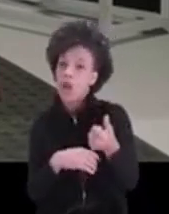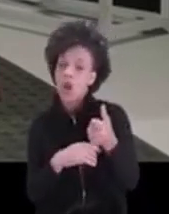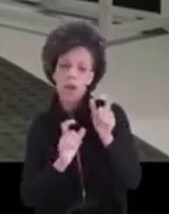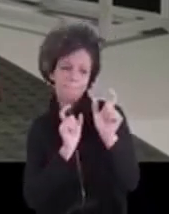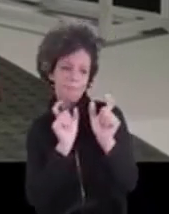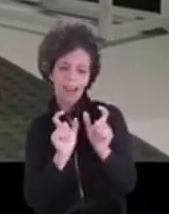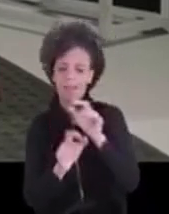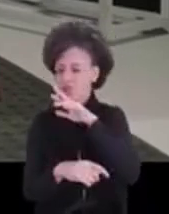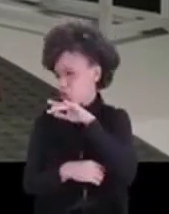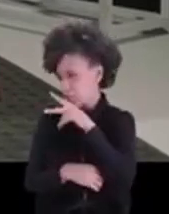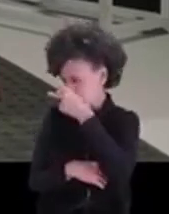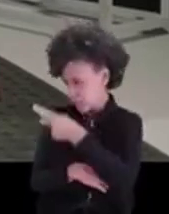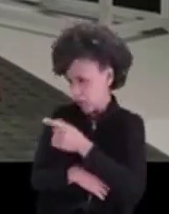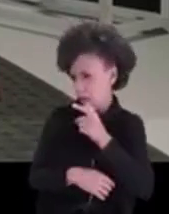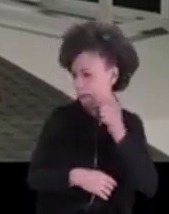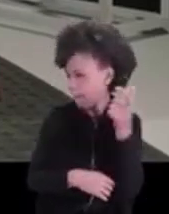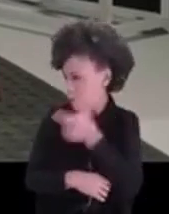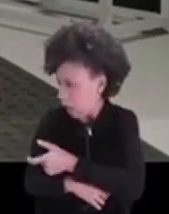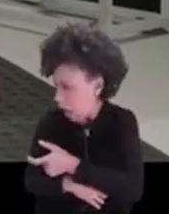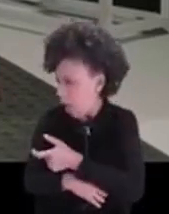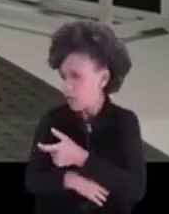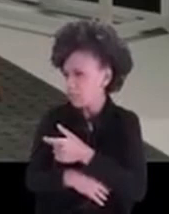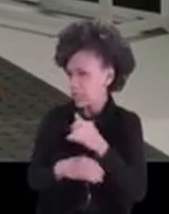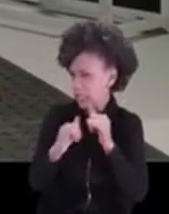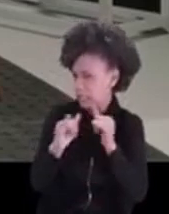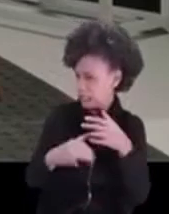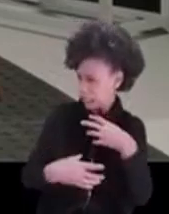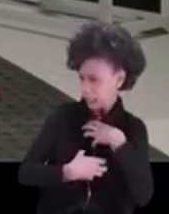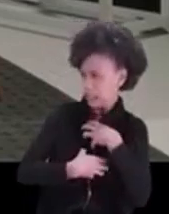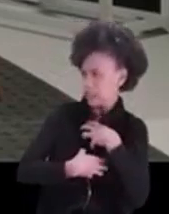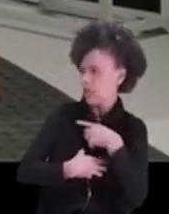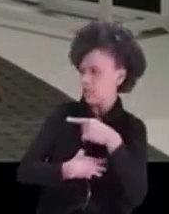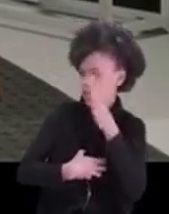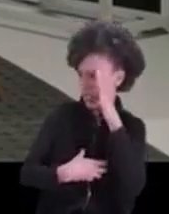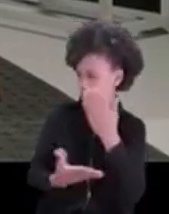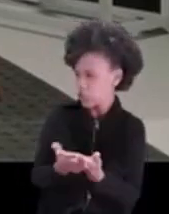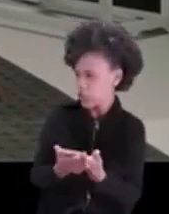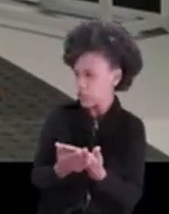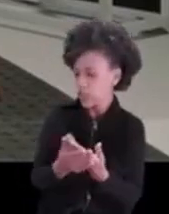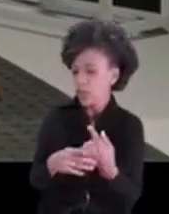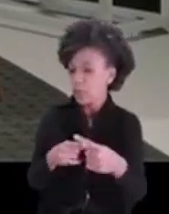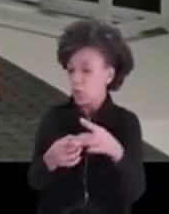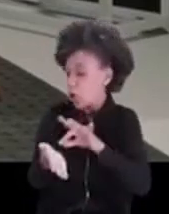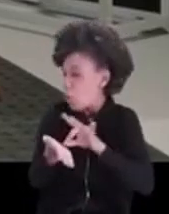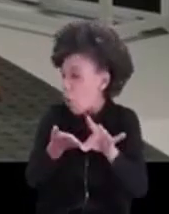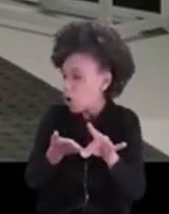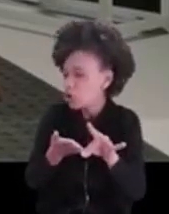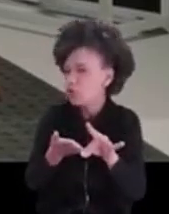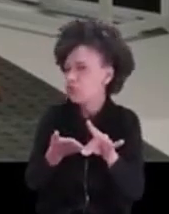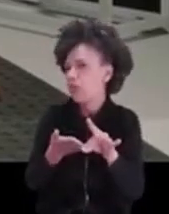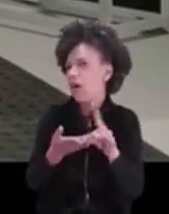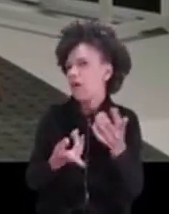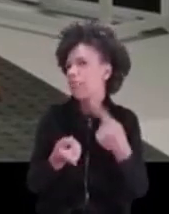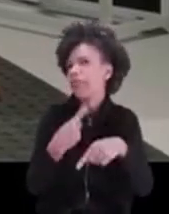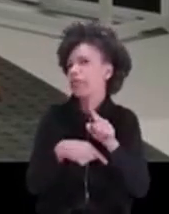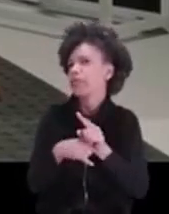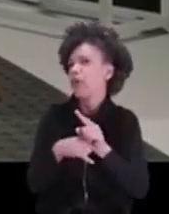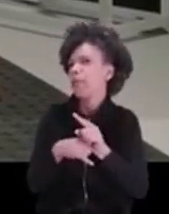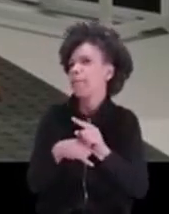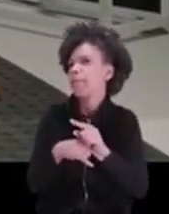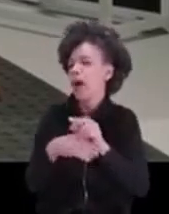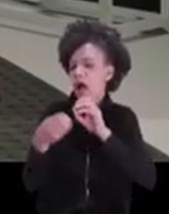palavras ruins sobre você isso te afeta energeticamente Você acredita nessas coisas que o ódio ele gera